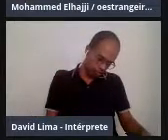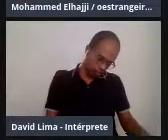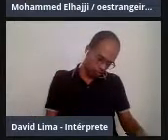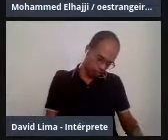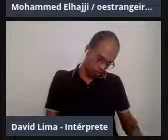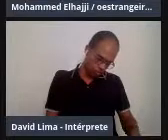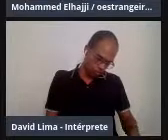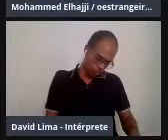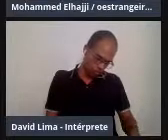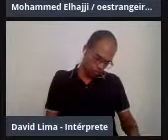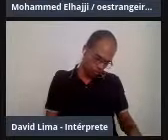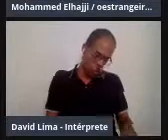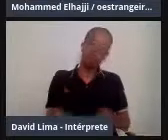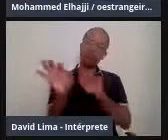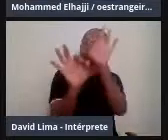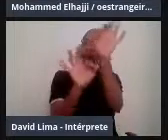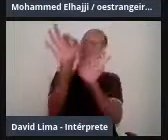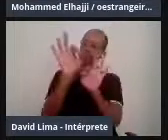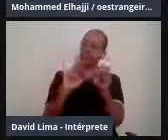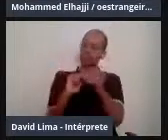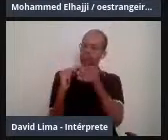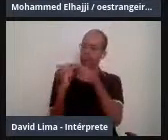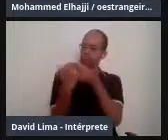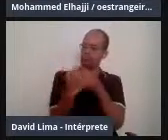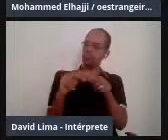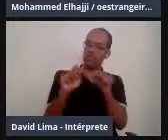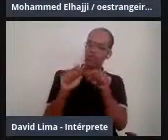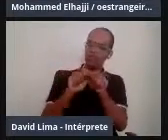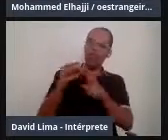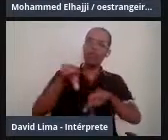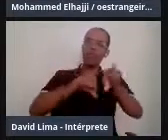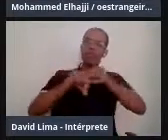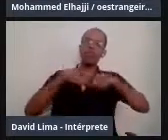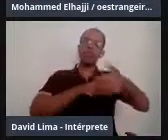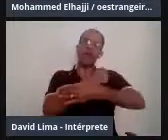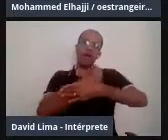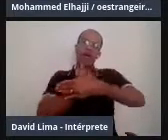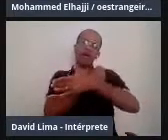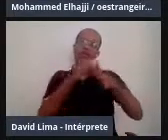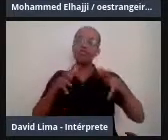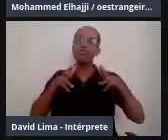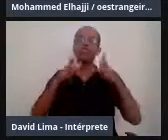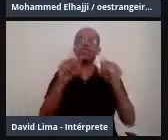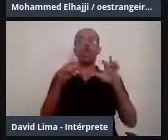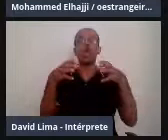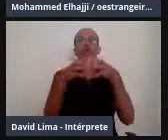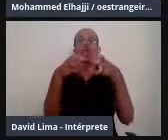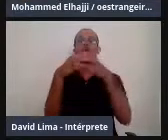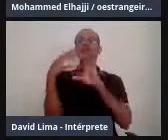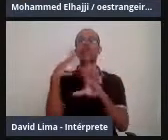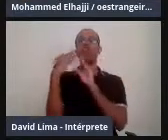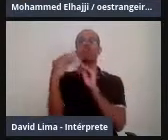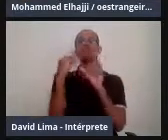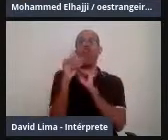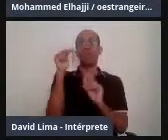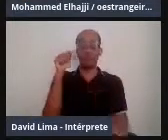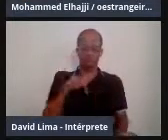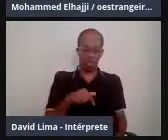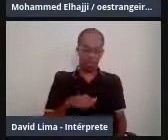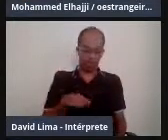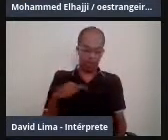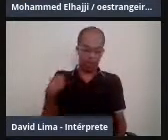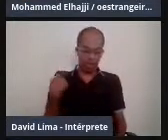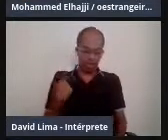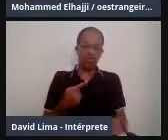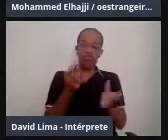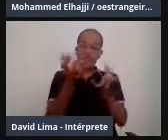um edital na Unicamp de seleção de receitas, né, de toda a comunidade refugiada no país. Nós recebemos mais